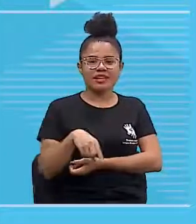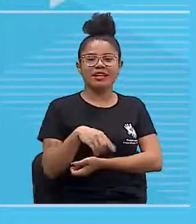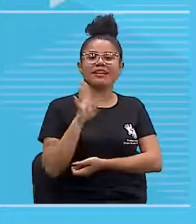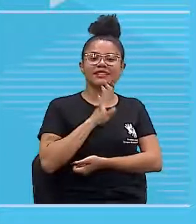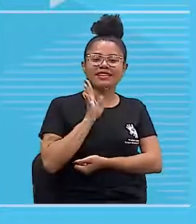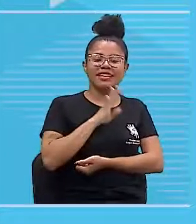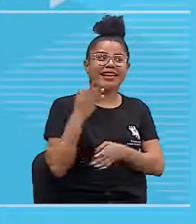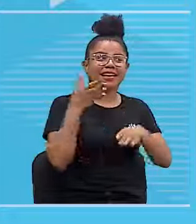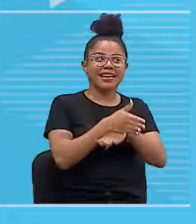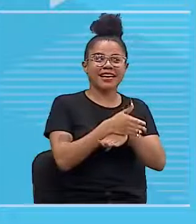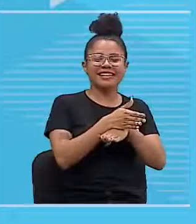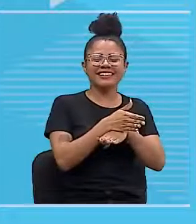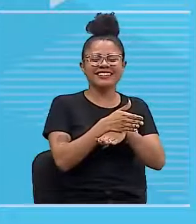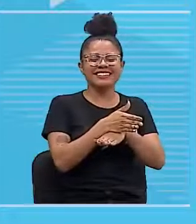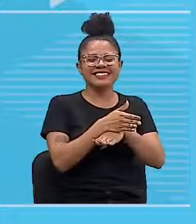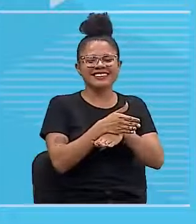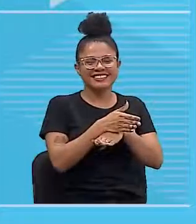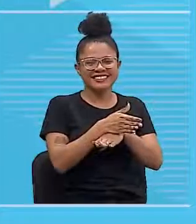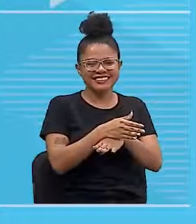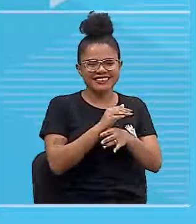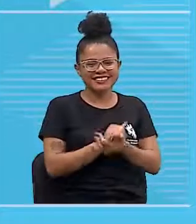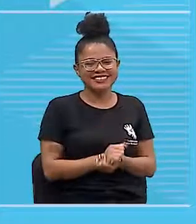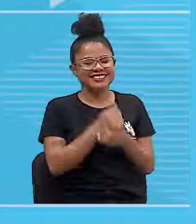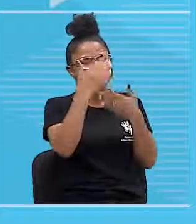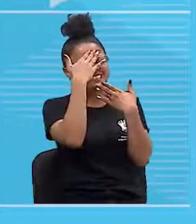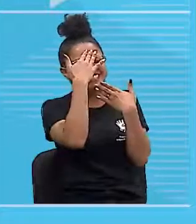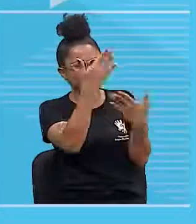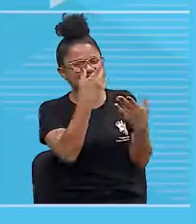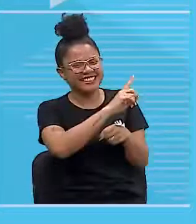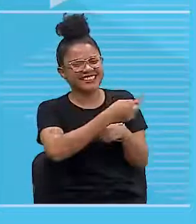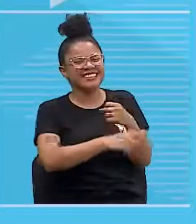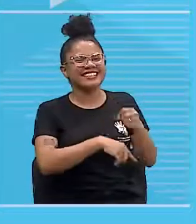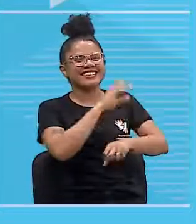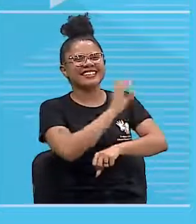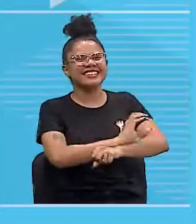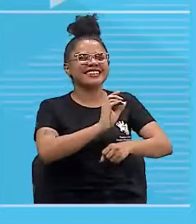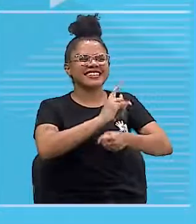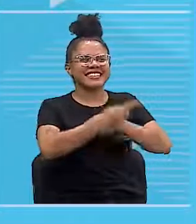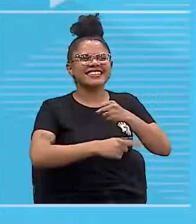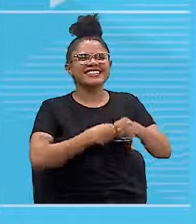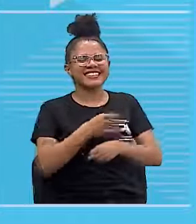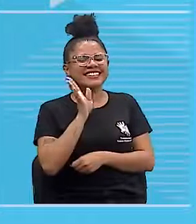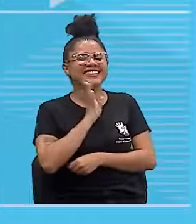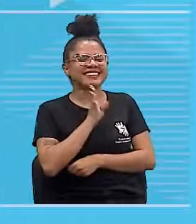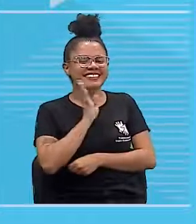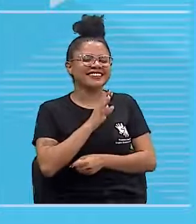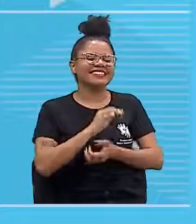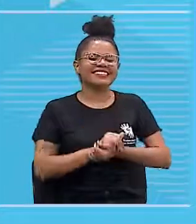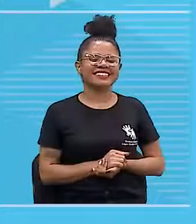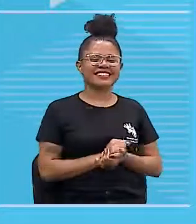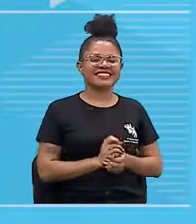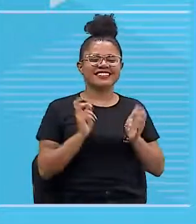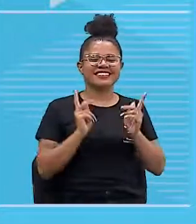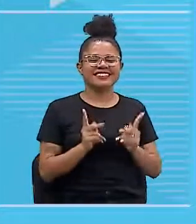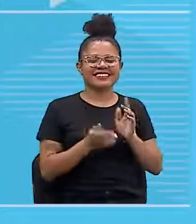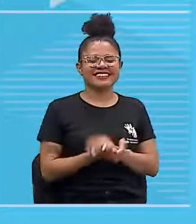com a ajuda do Senhor Eita José Que coisa linda Eita que coisa boa